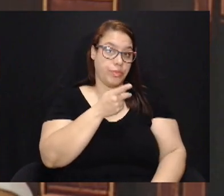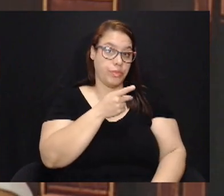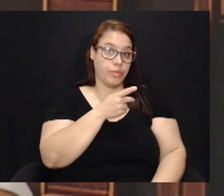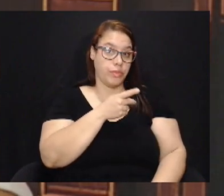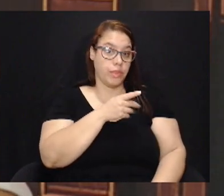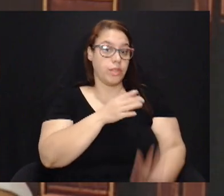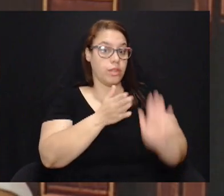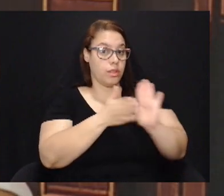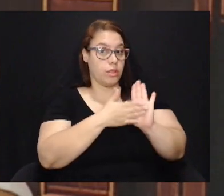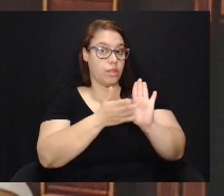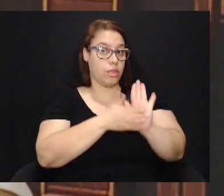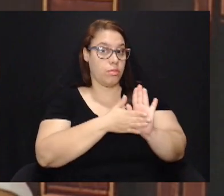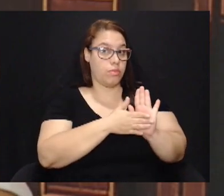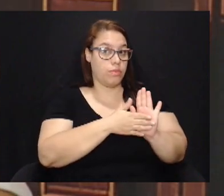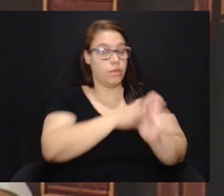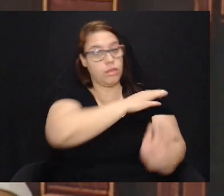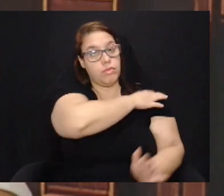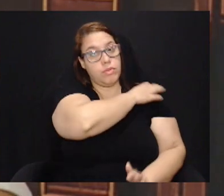se